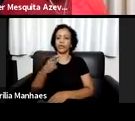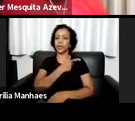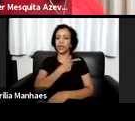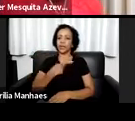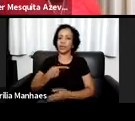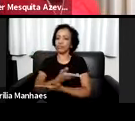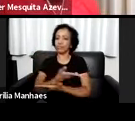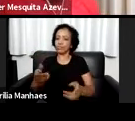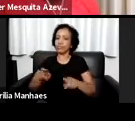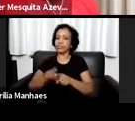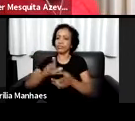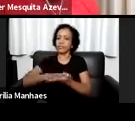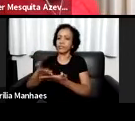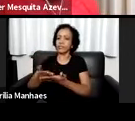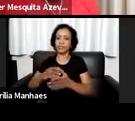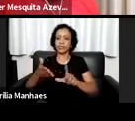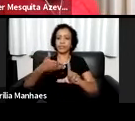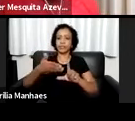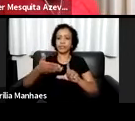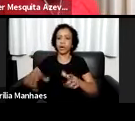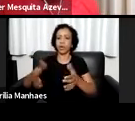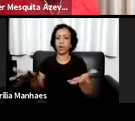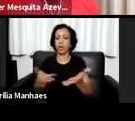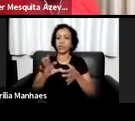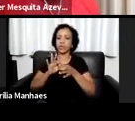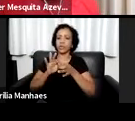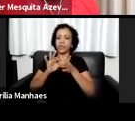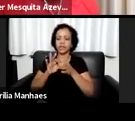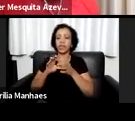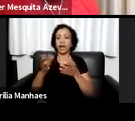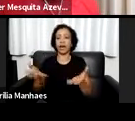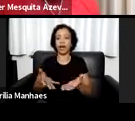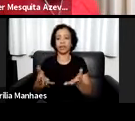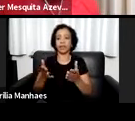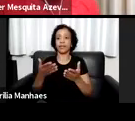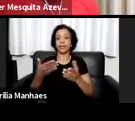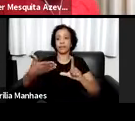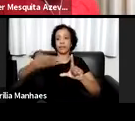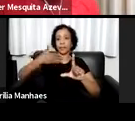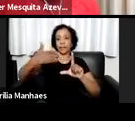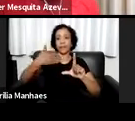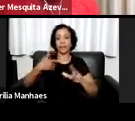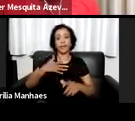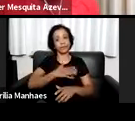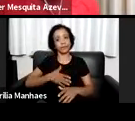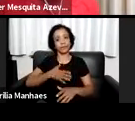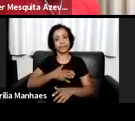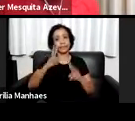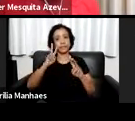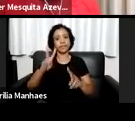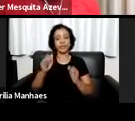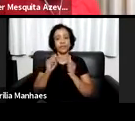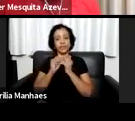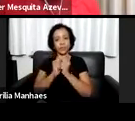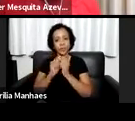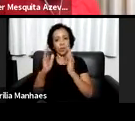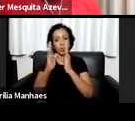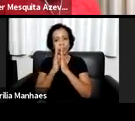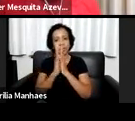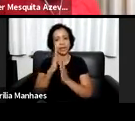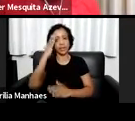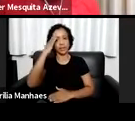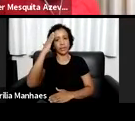E nós aqui reunidos por esse meio virtual, é um grande privilégio podermos juntos orar, sabendo